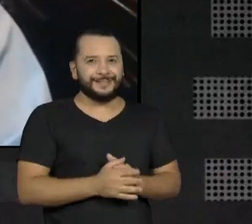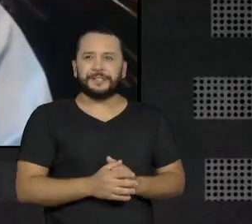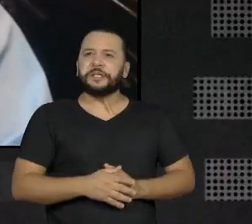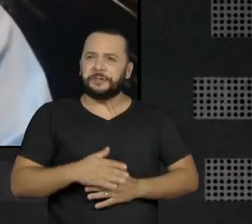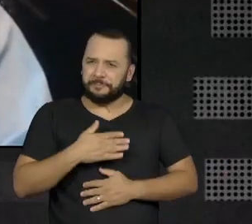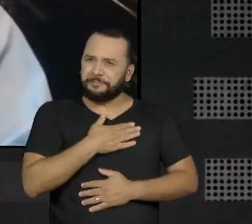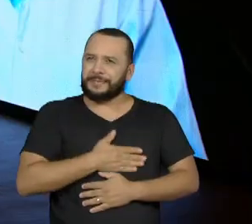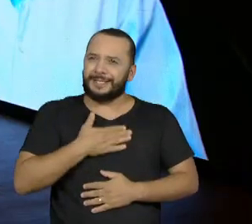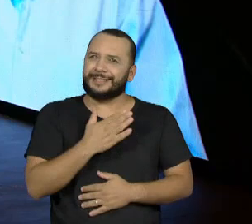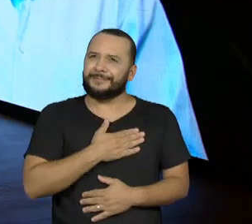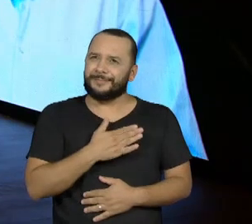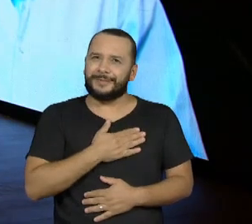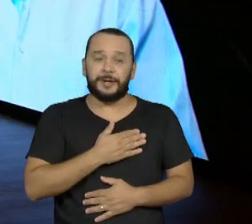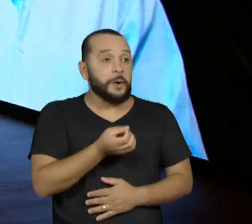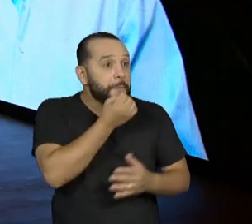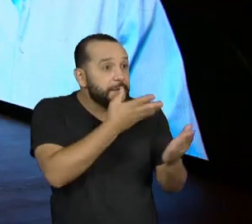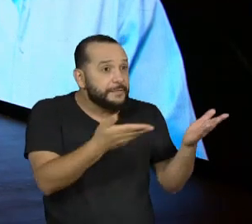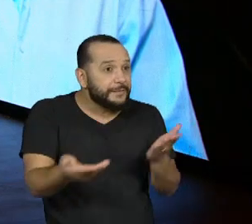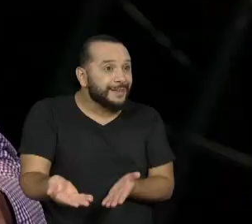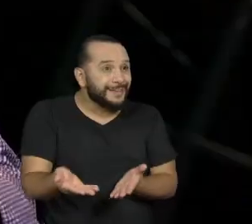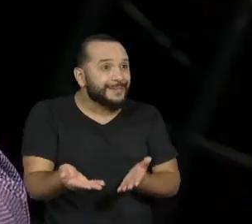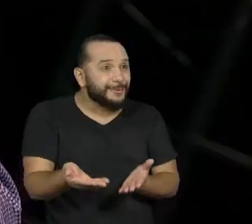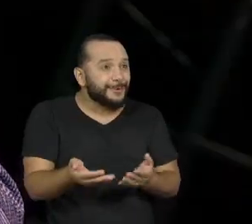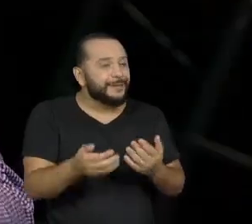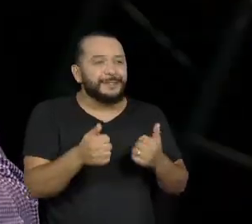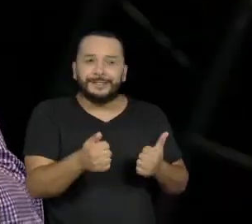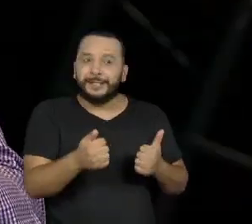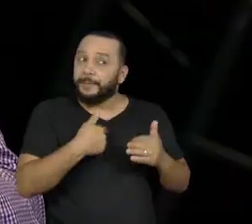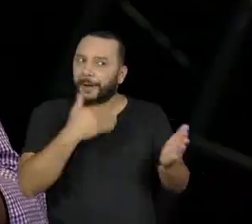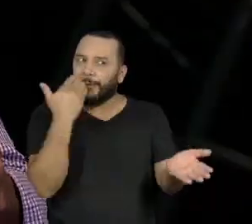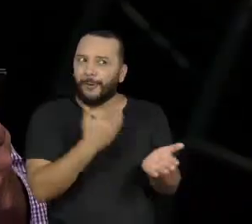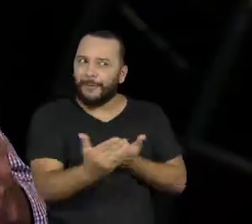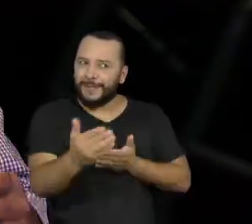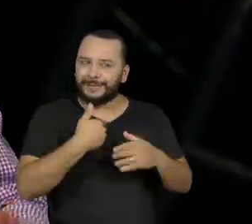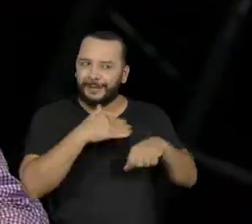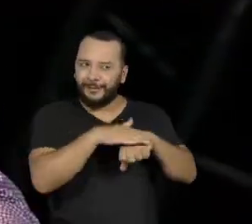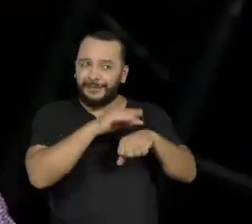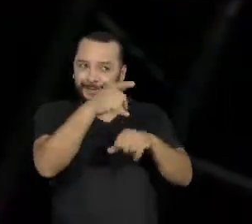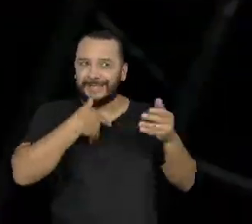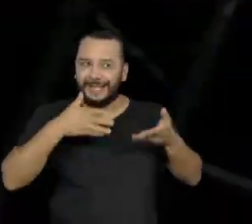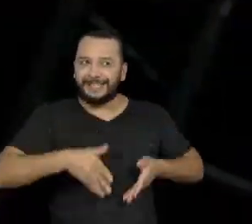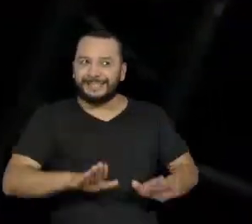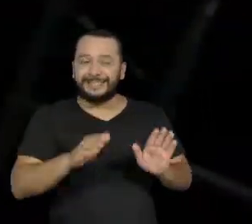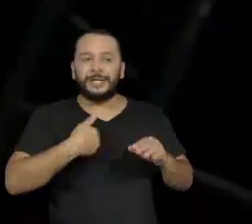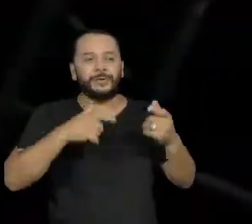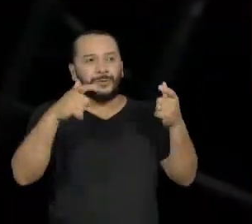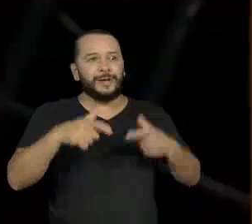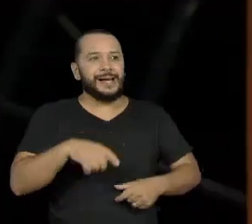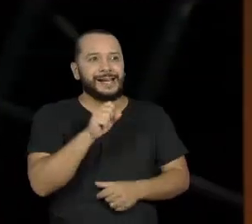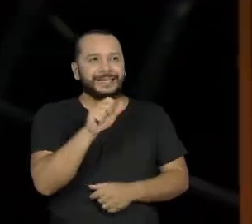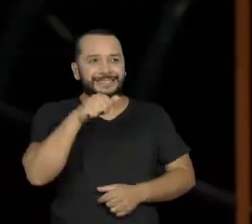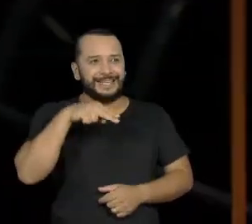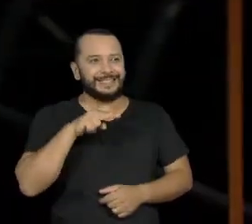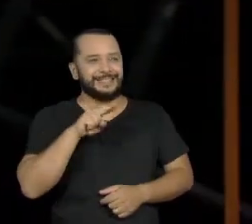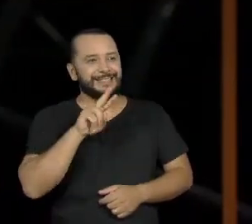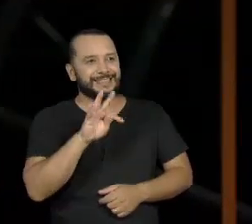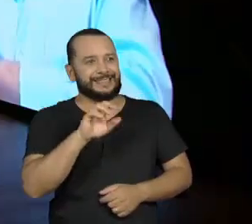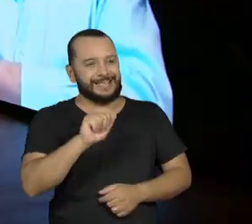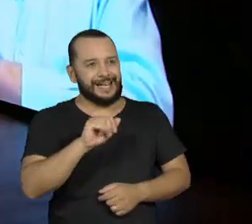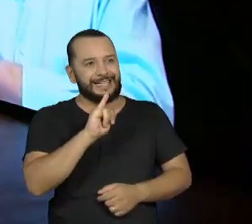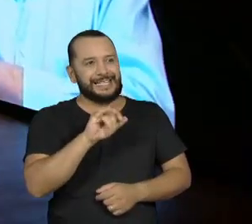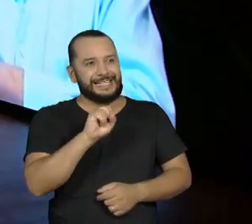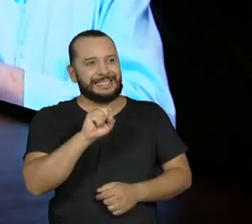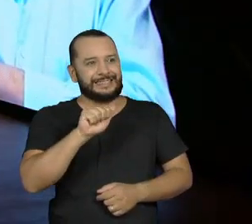Prazer é meu. Seja bem-vindo, Maurício. Maurício, para começar a conversa, você nasceu em Santa Isabel, aqui pertinho da